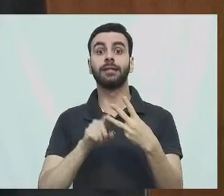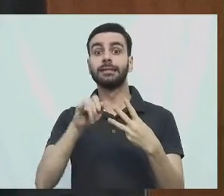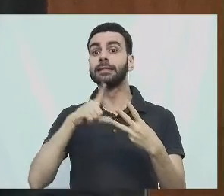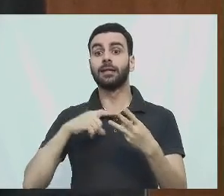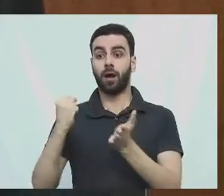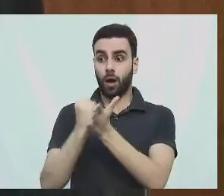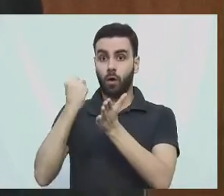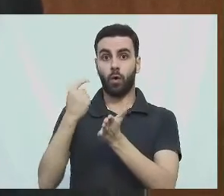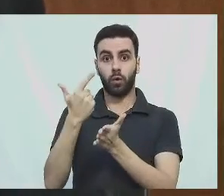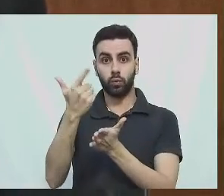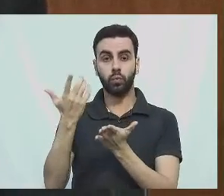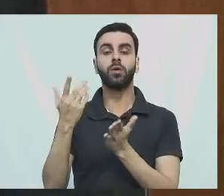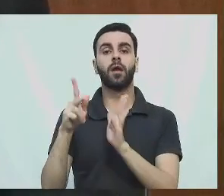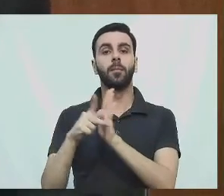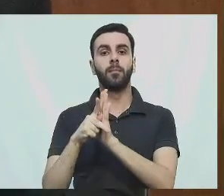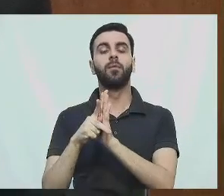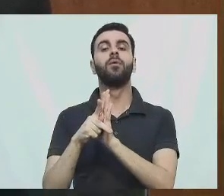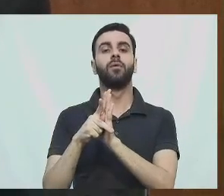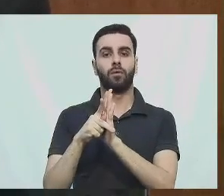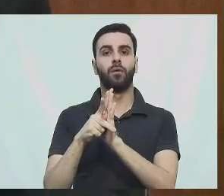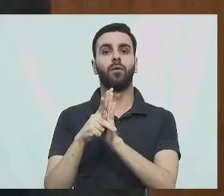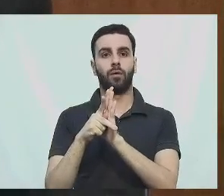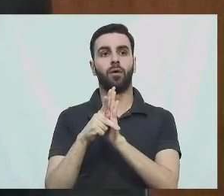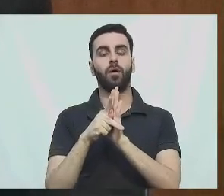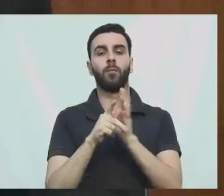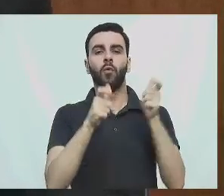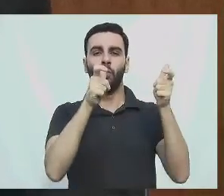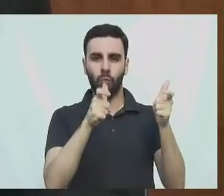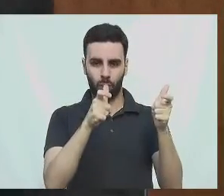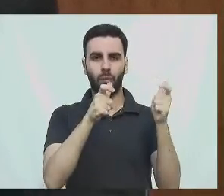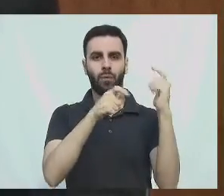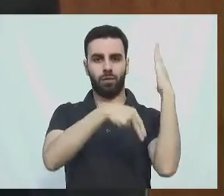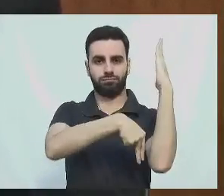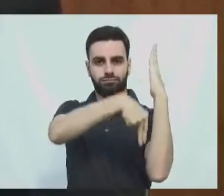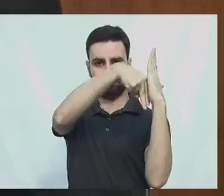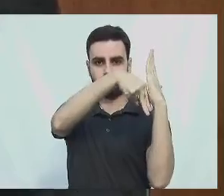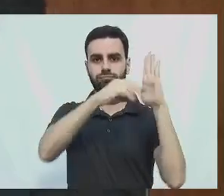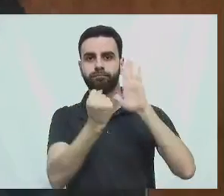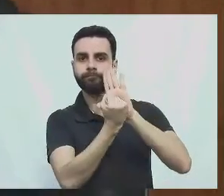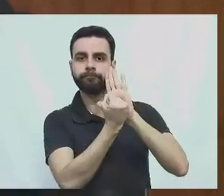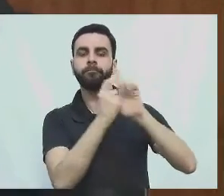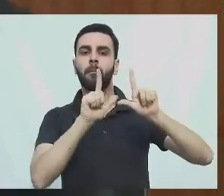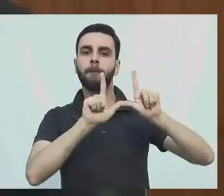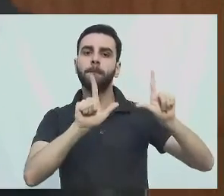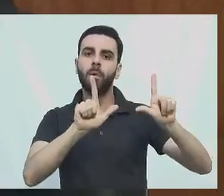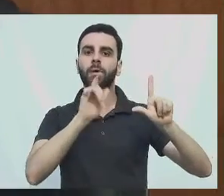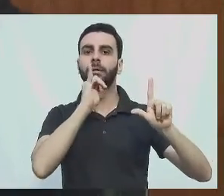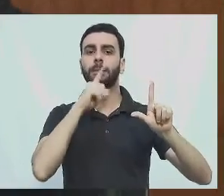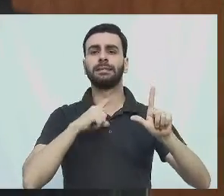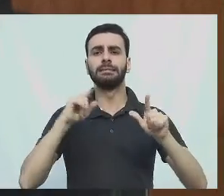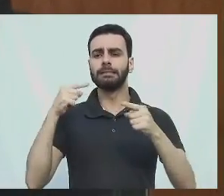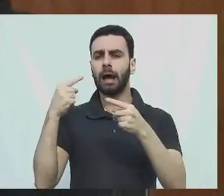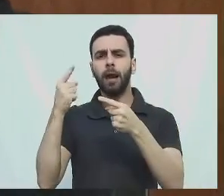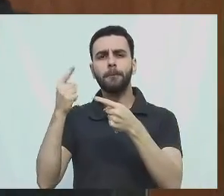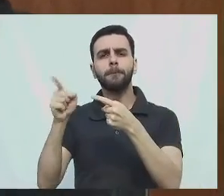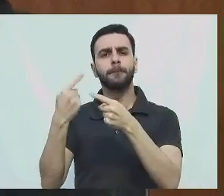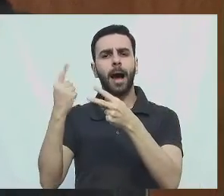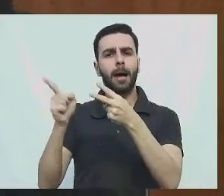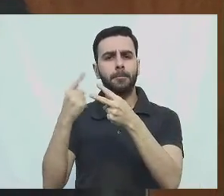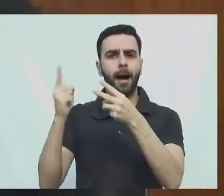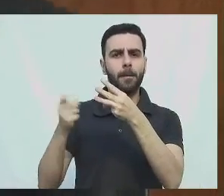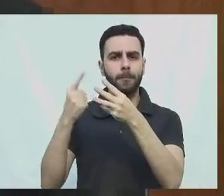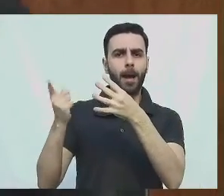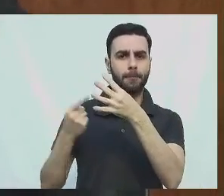de registro de ocorrência no local onde está instalado o aparelho de transporte. Então, a cada ocorrência que acontecer com aquele